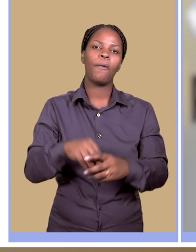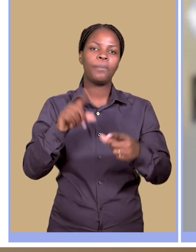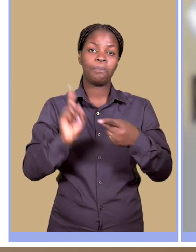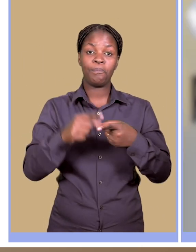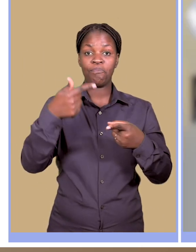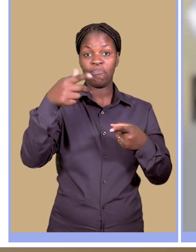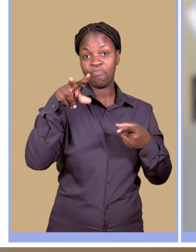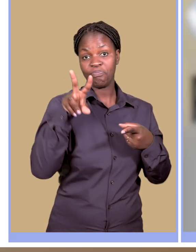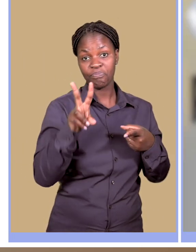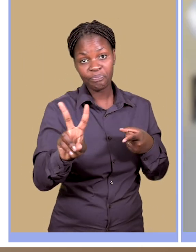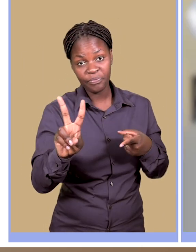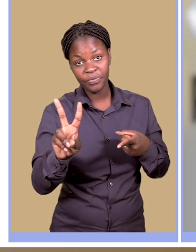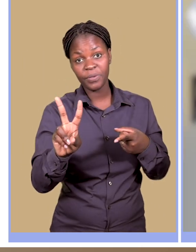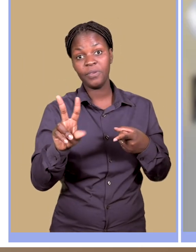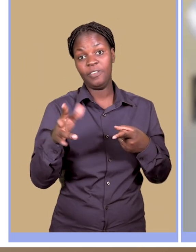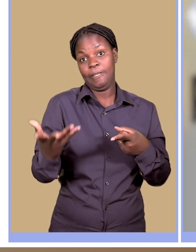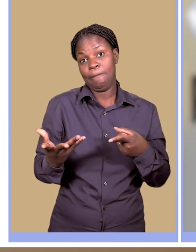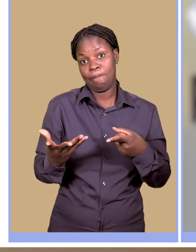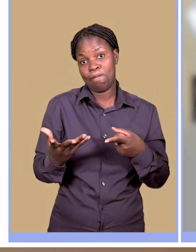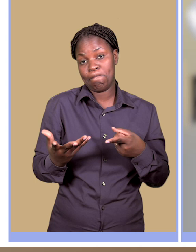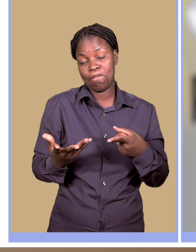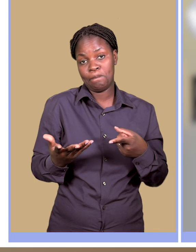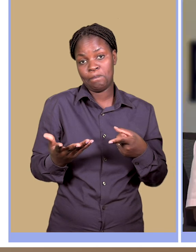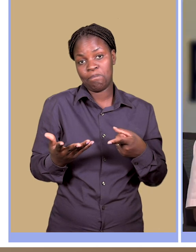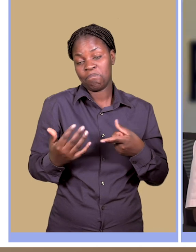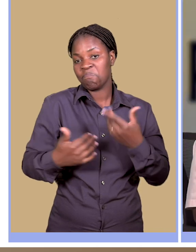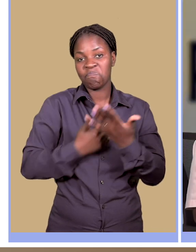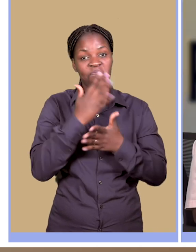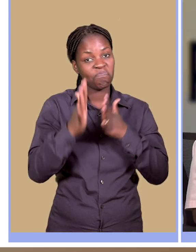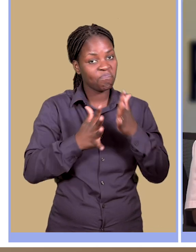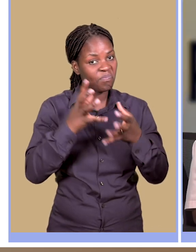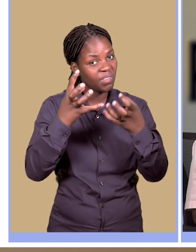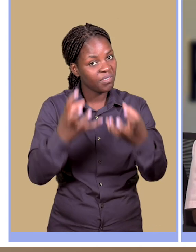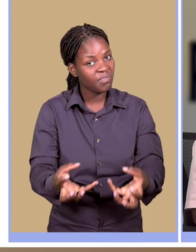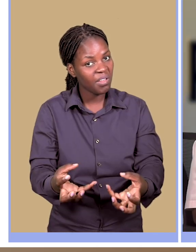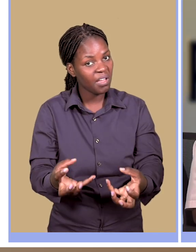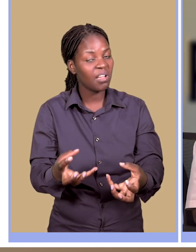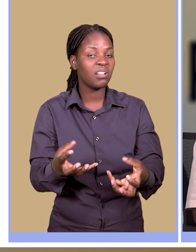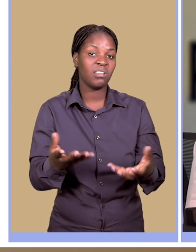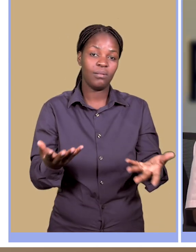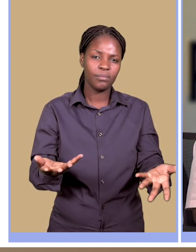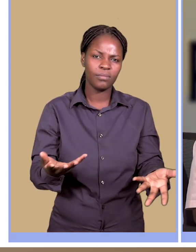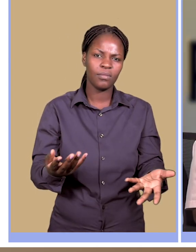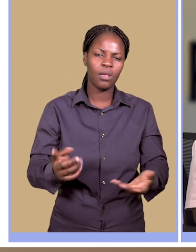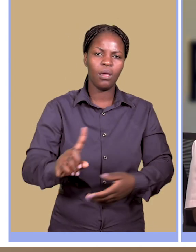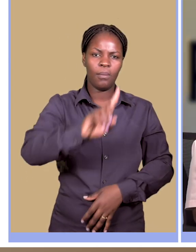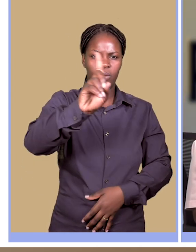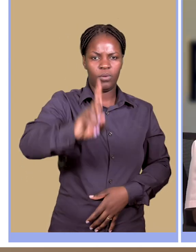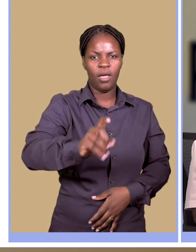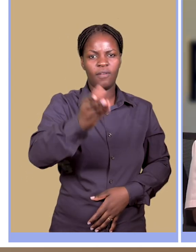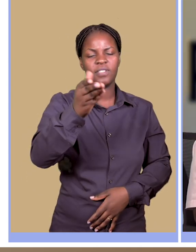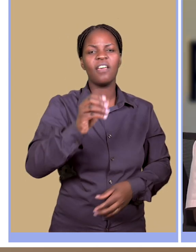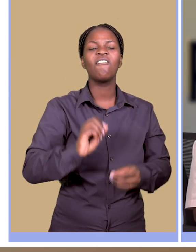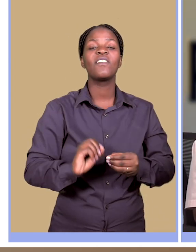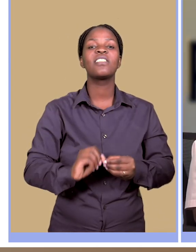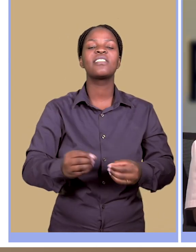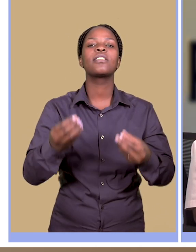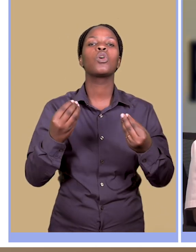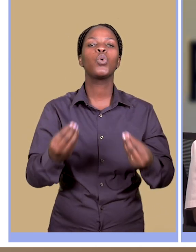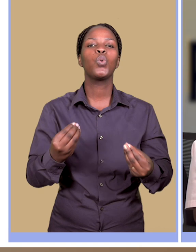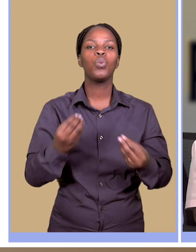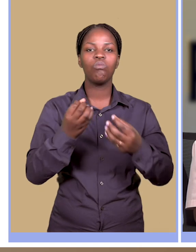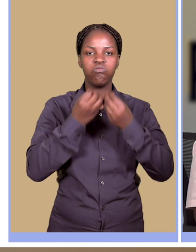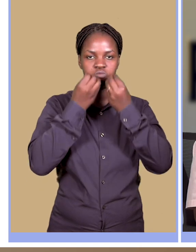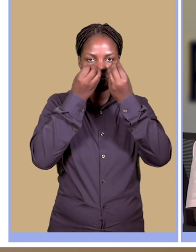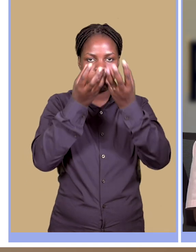das televisões, que ainda é um desafio para a questão de língua de sinais. De que forma nós podemos fazer chegar essa